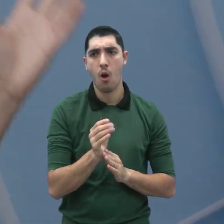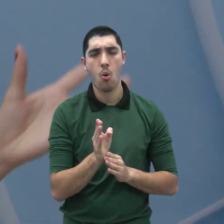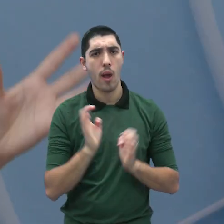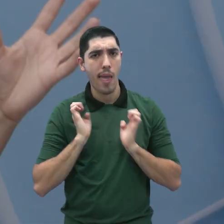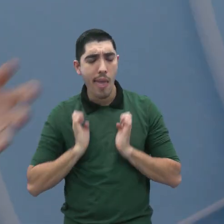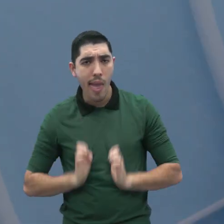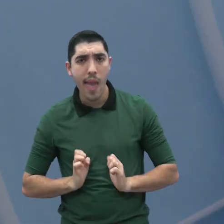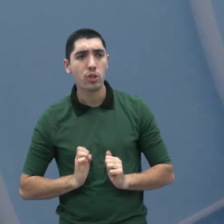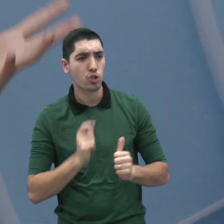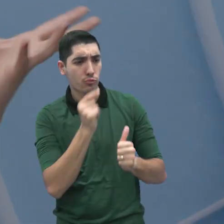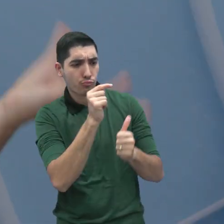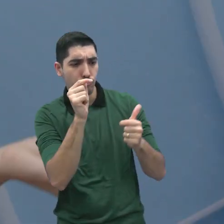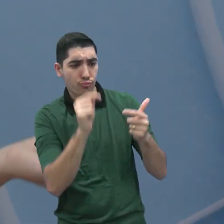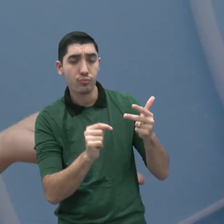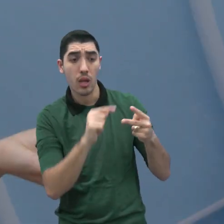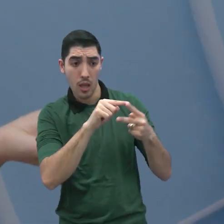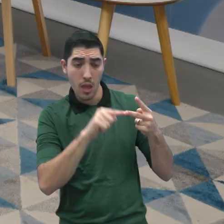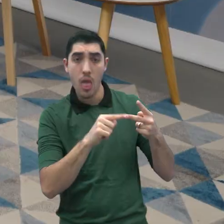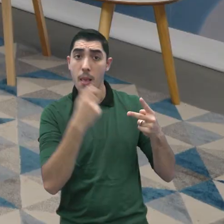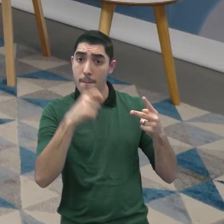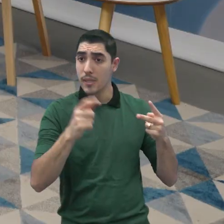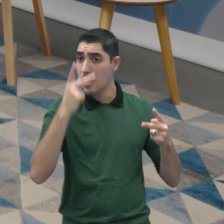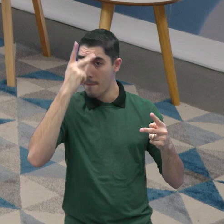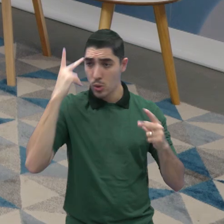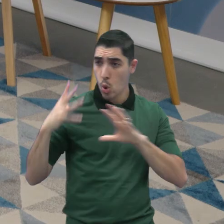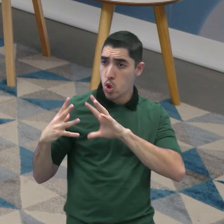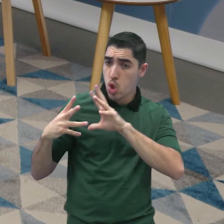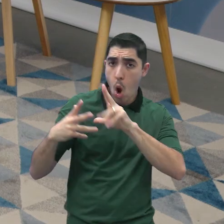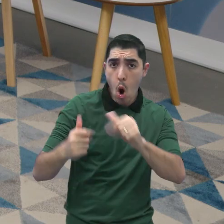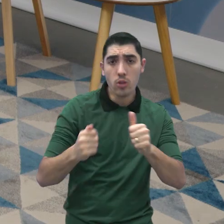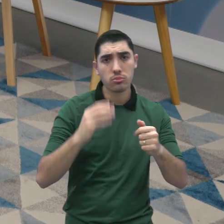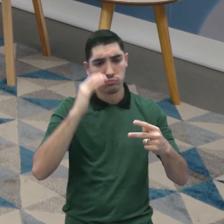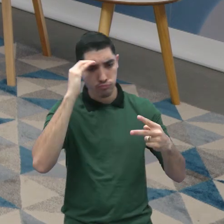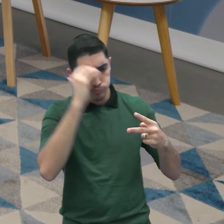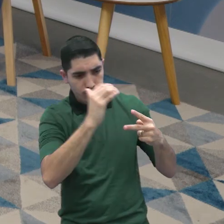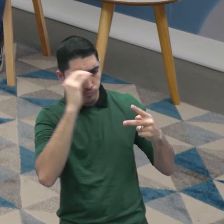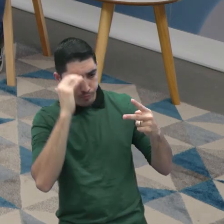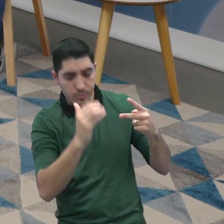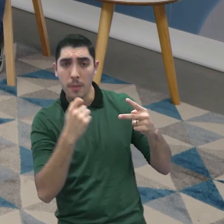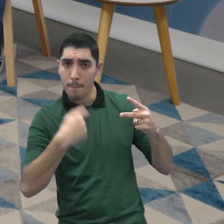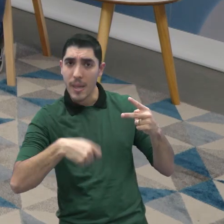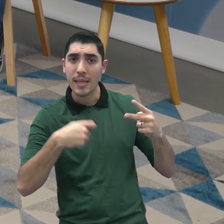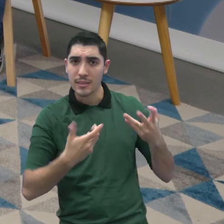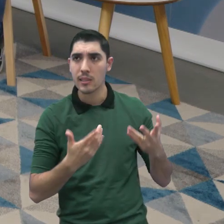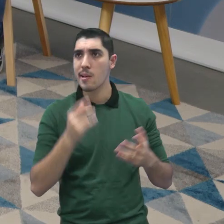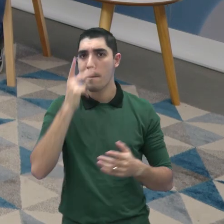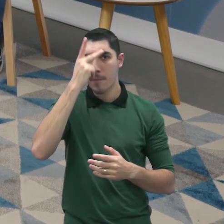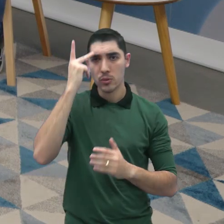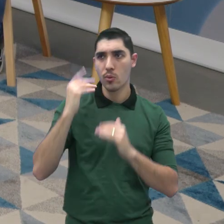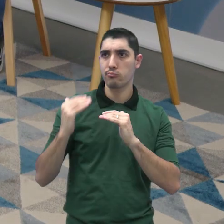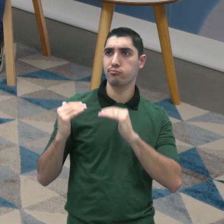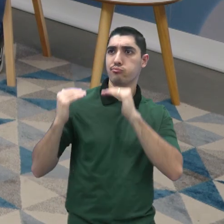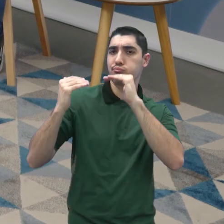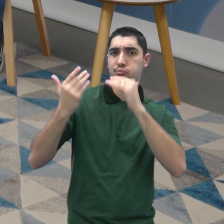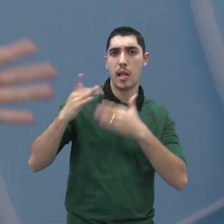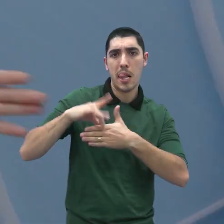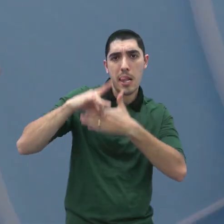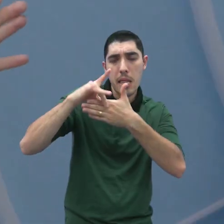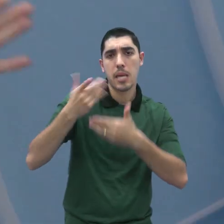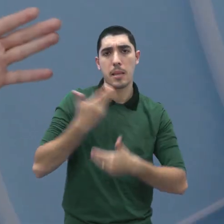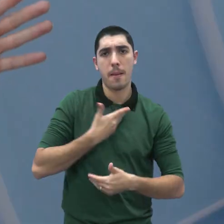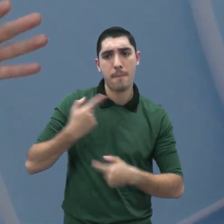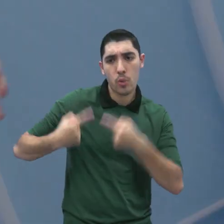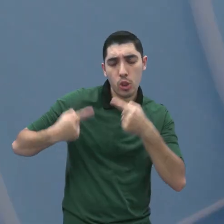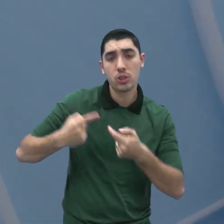até nós, cidadãos comuns, é importante. Mas aí quando a gente traz para a paixão ou para o fanatismo,